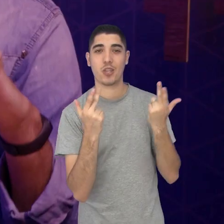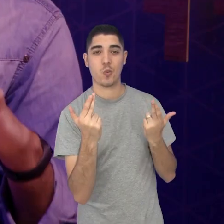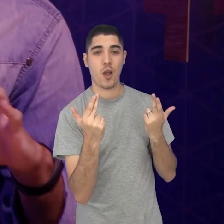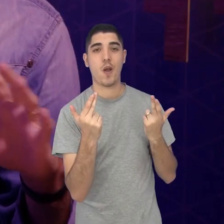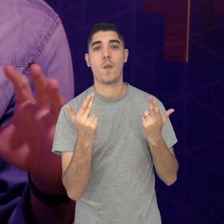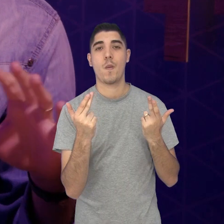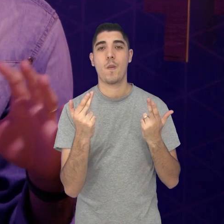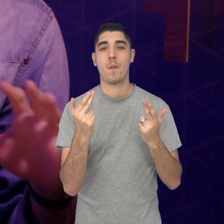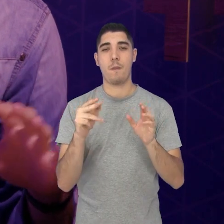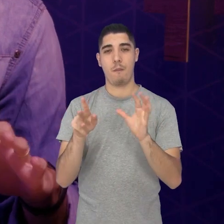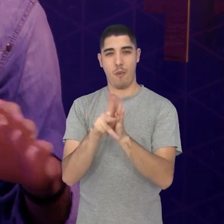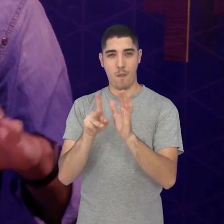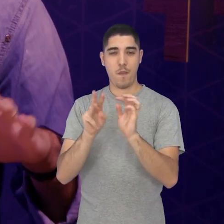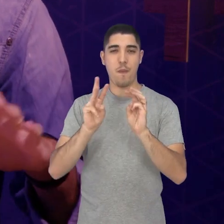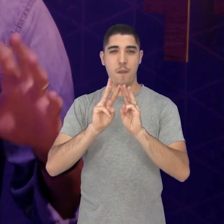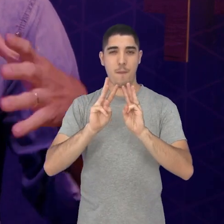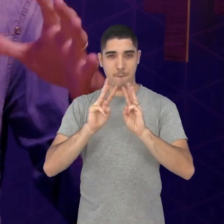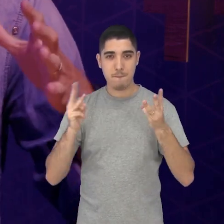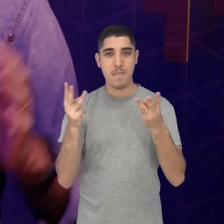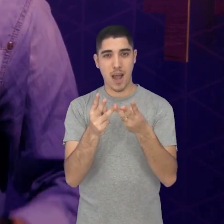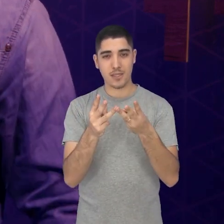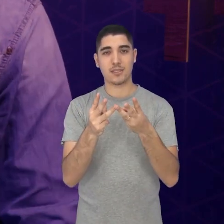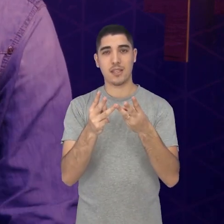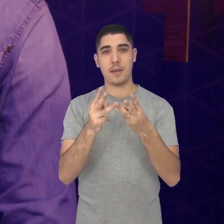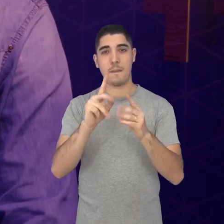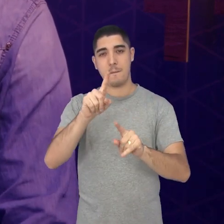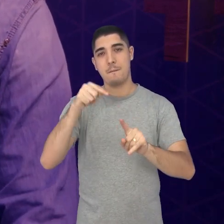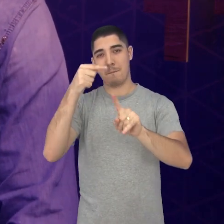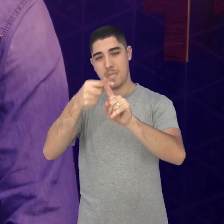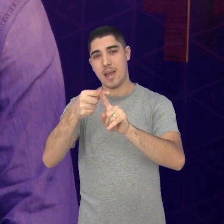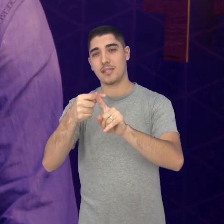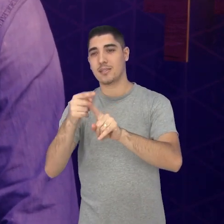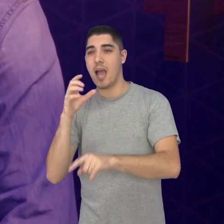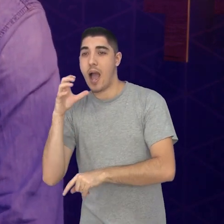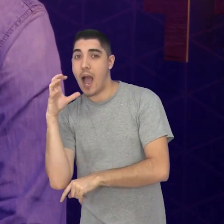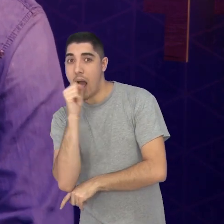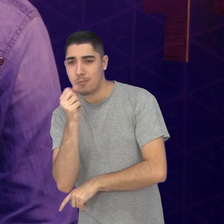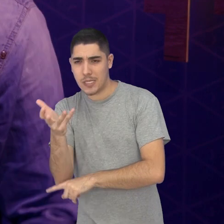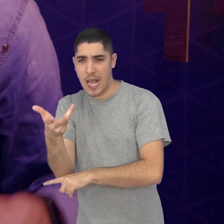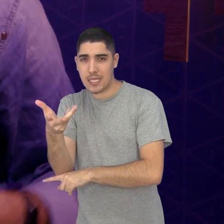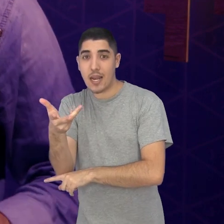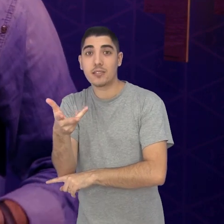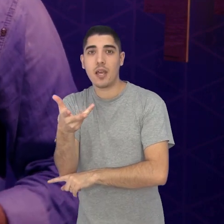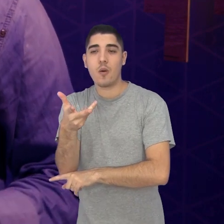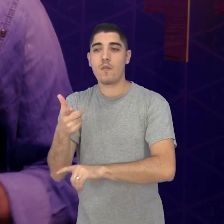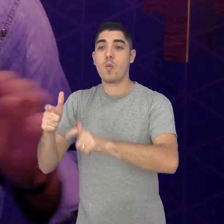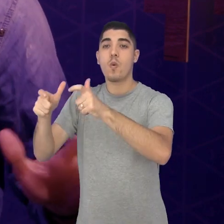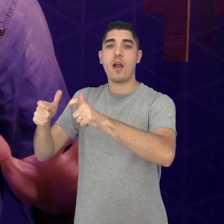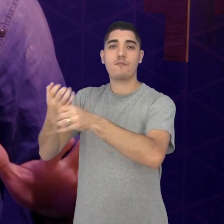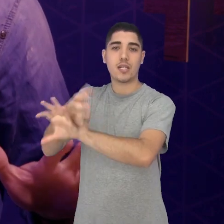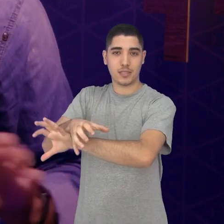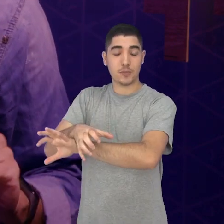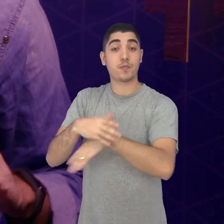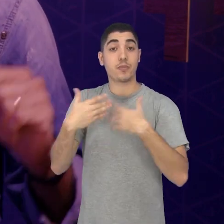Energia é igual a massa vezes a aceleração ao quadrado no vácuo, Tá. né? Energia é igual